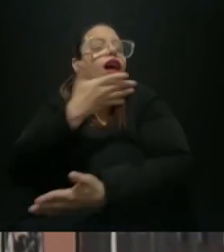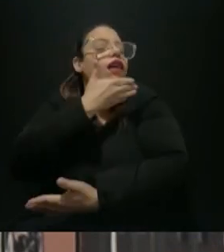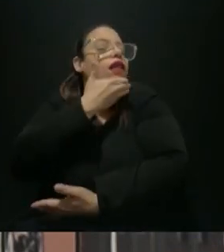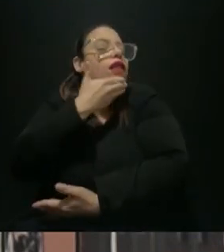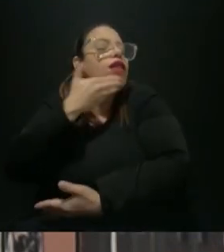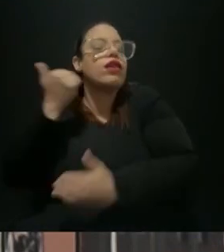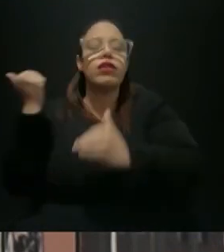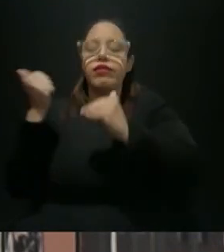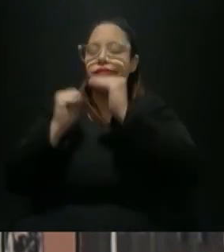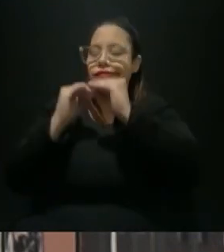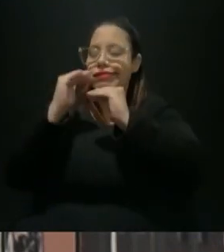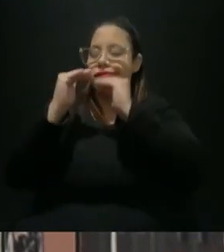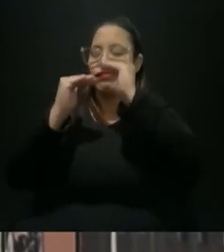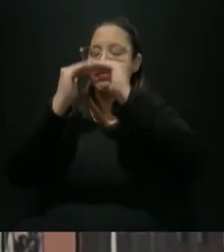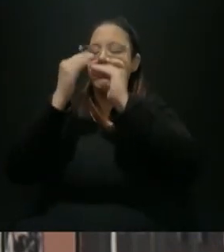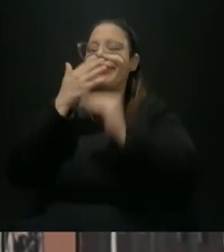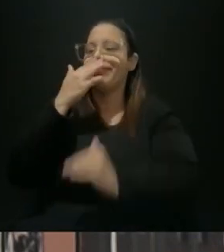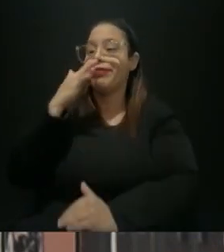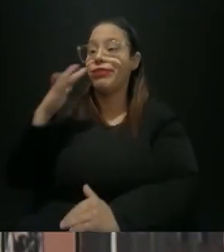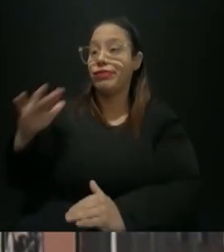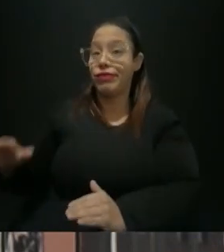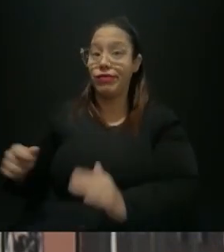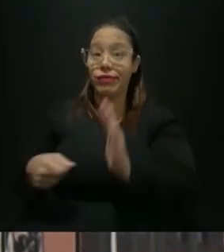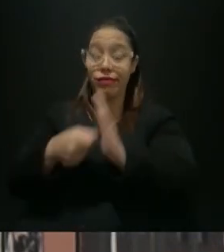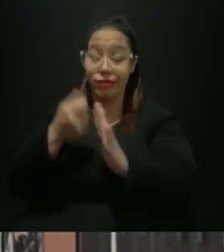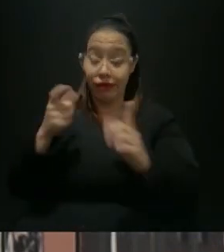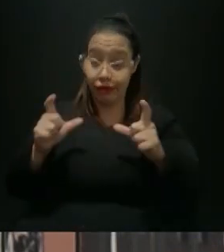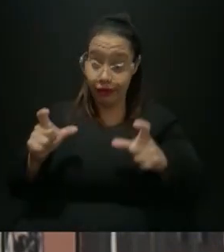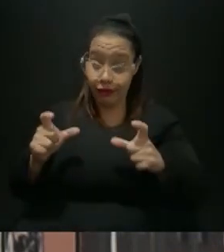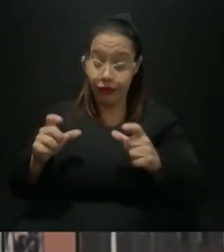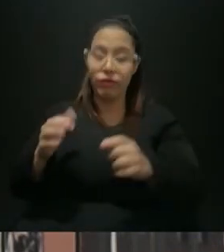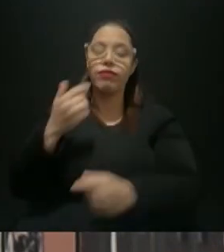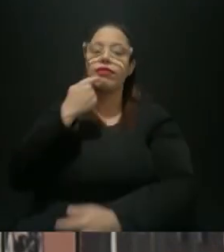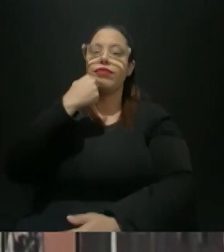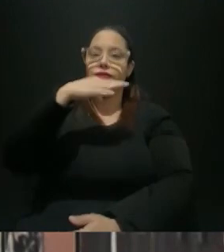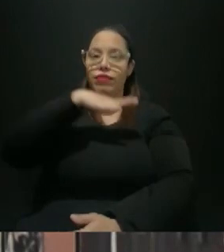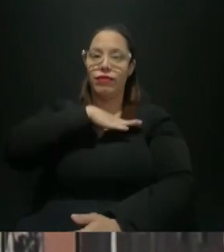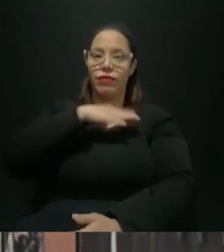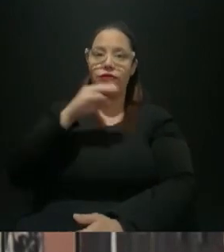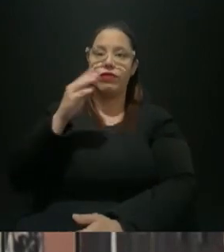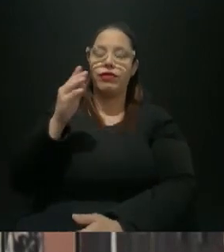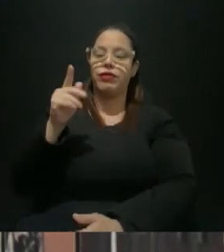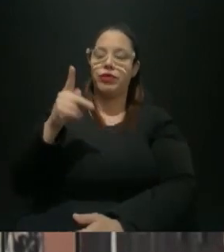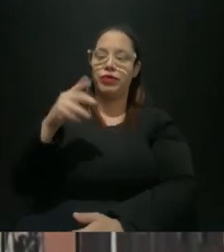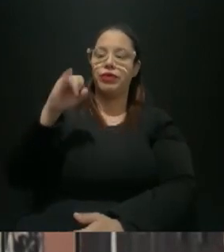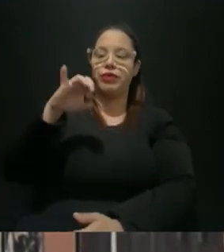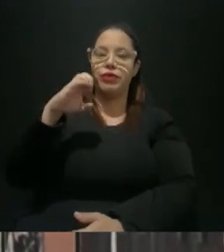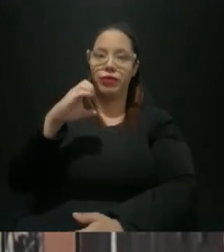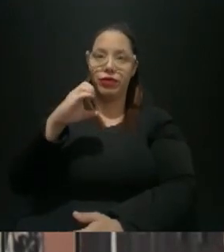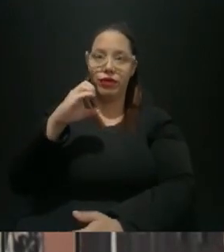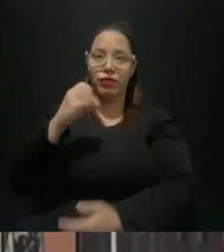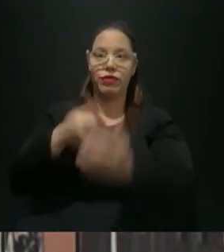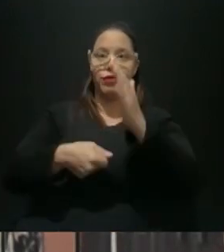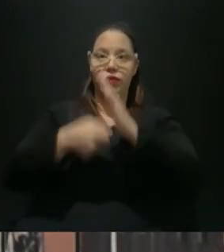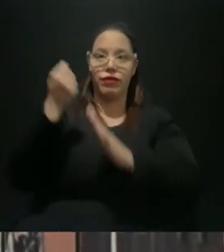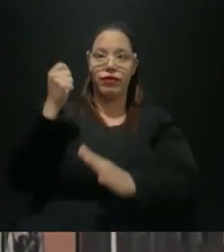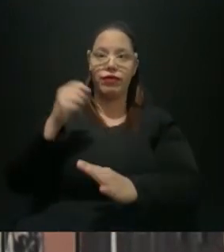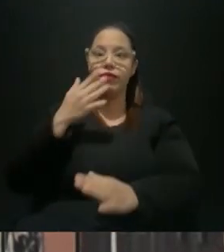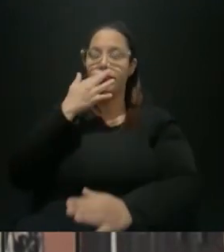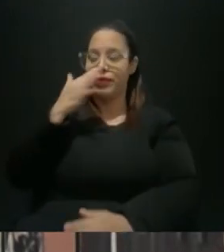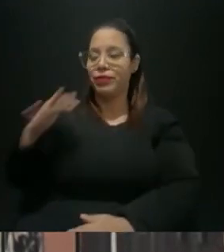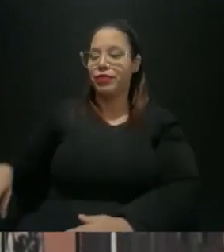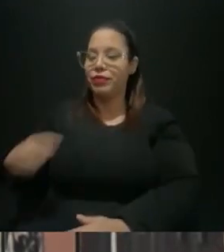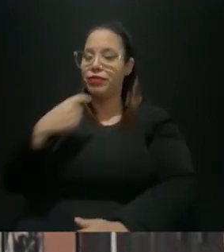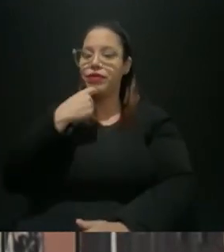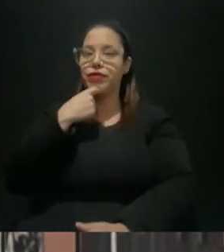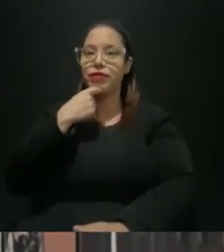desenvolvimento infantil nessa fase da vida. Em Campinas, o PIC, Plano Municipal pela Primeira Infância Campineira, dá as